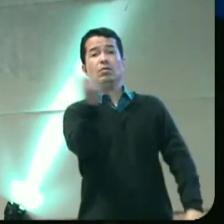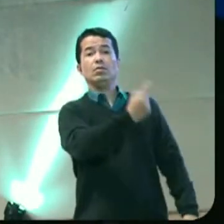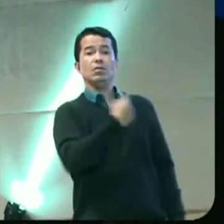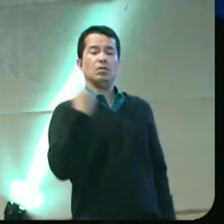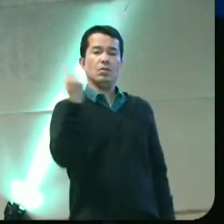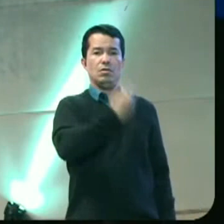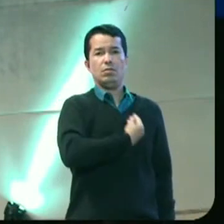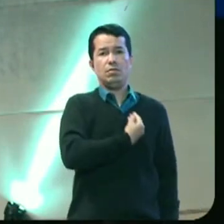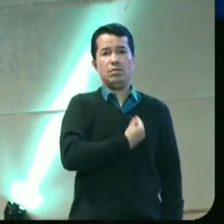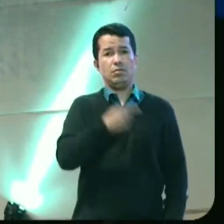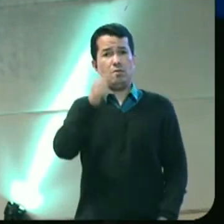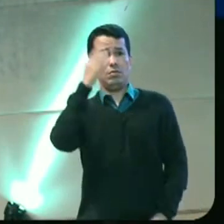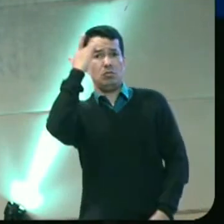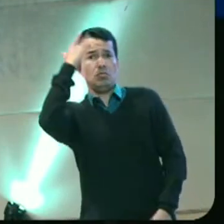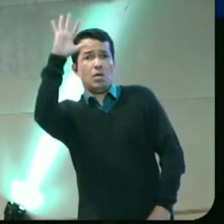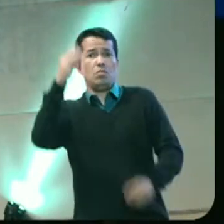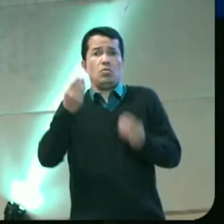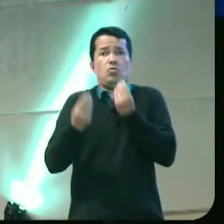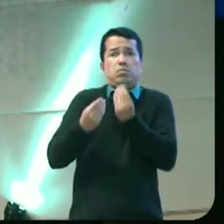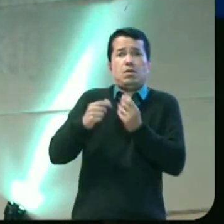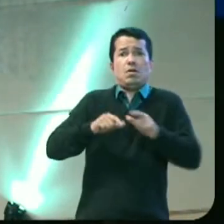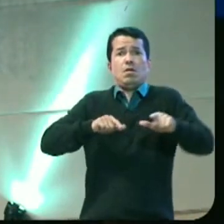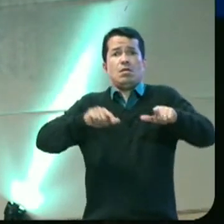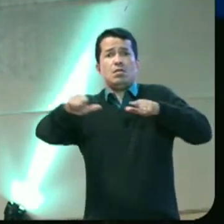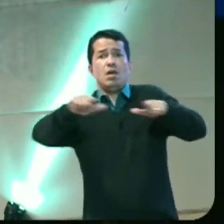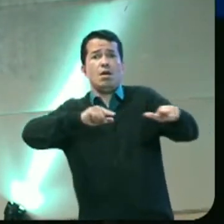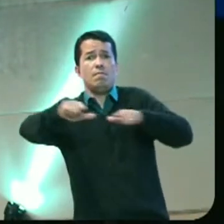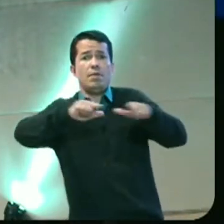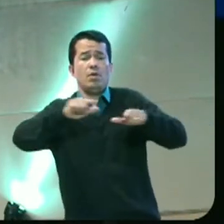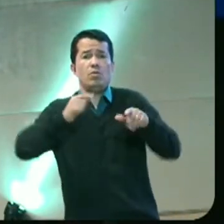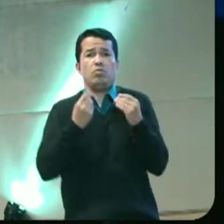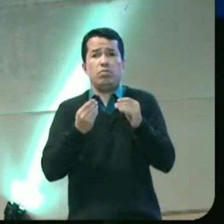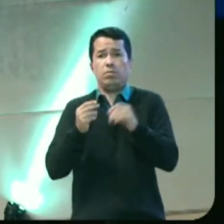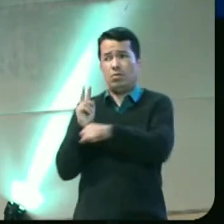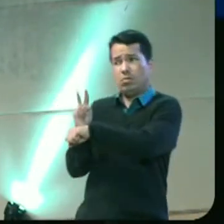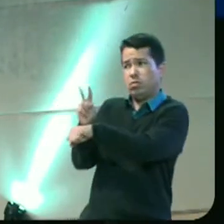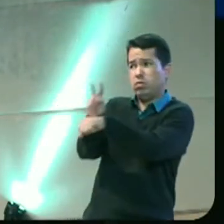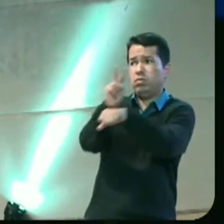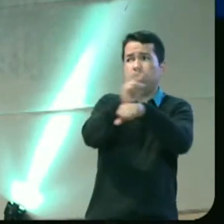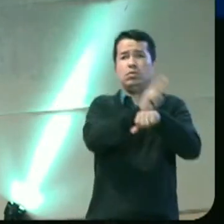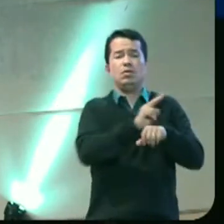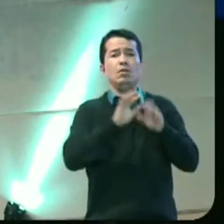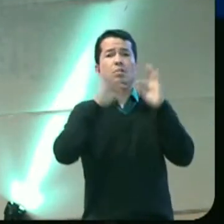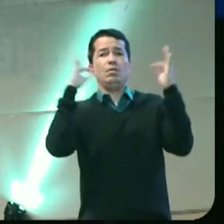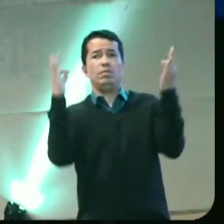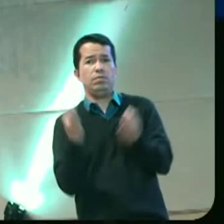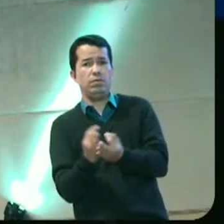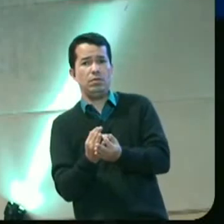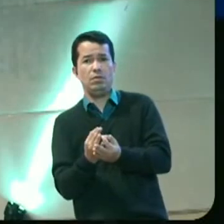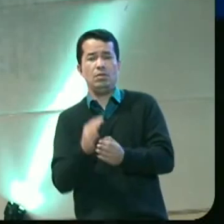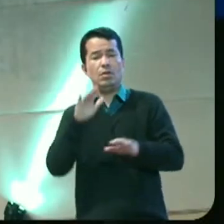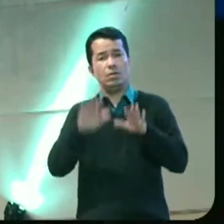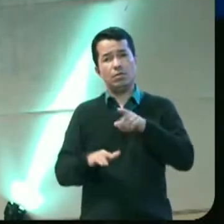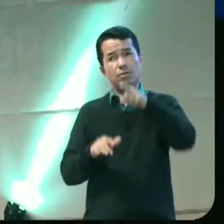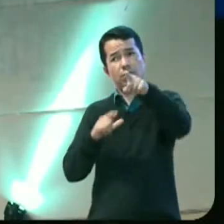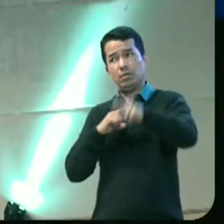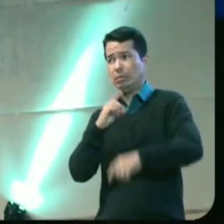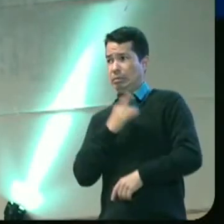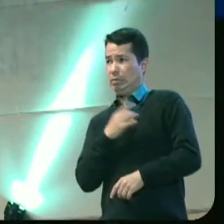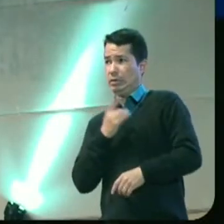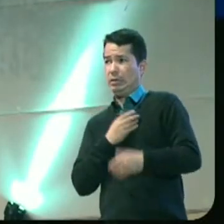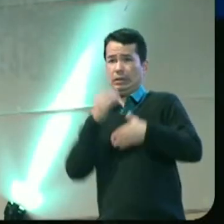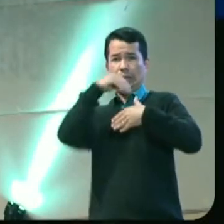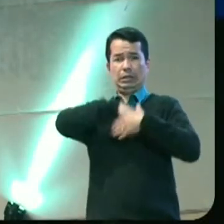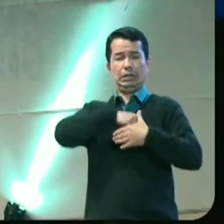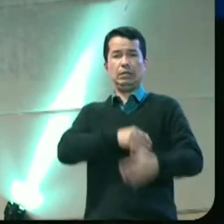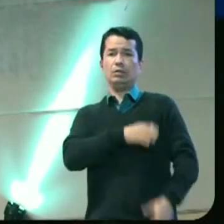Para onde eu vou? Como é que eu mantenho o meu trabalho? Como é que eu cuido da minha família? Como é que eu cuido do medo que está no meu coração?